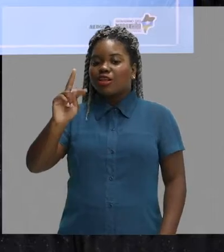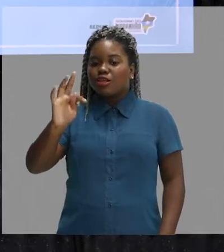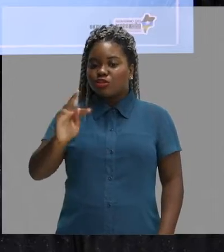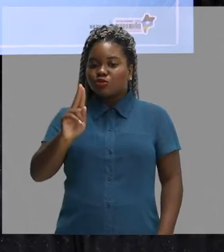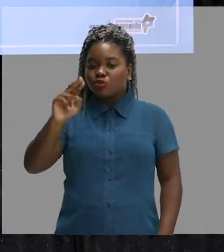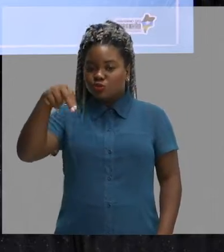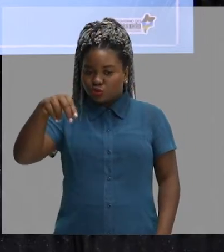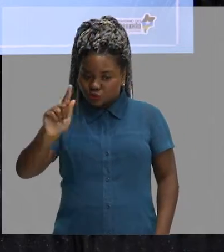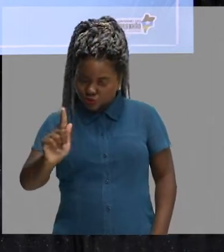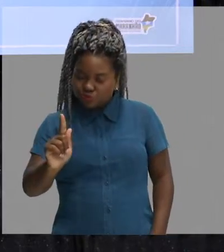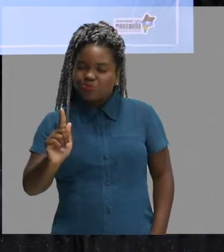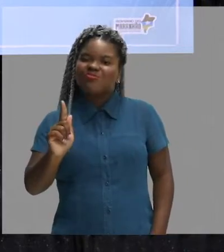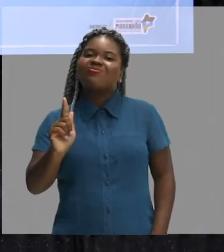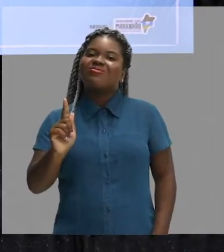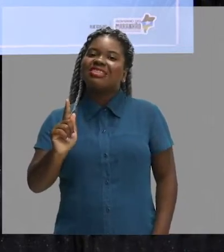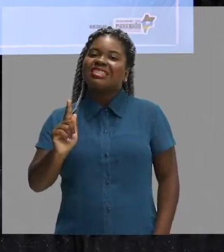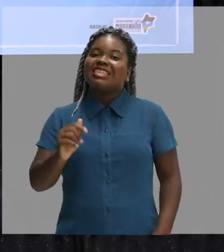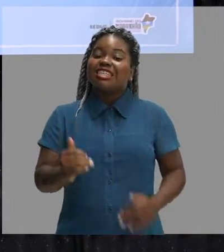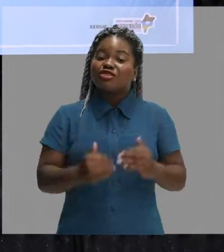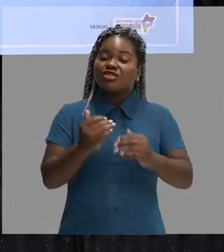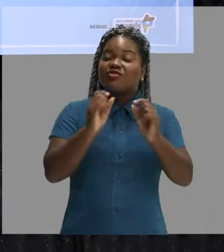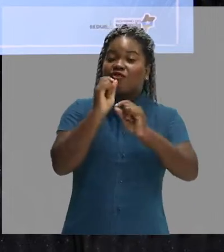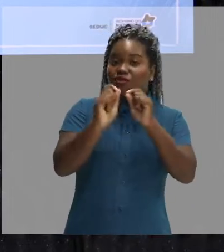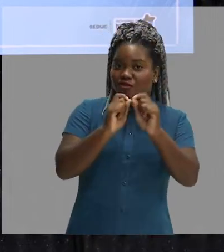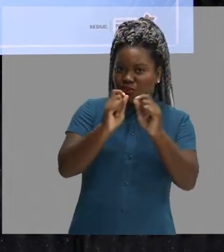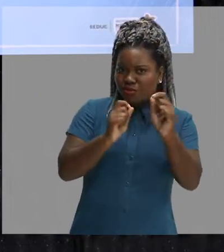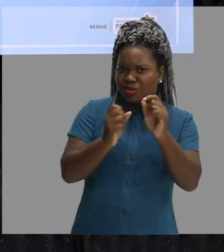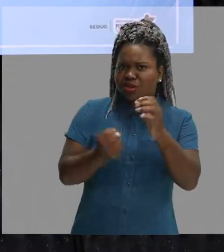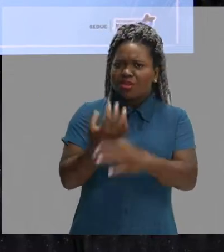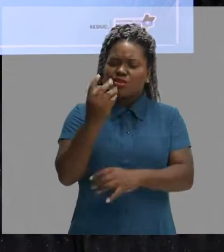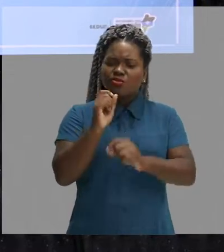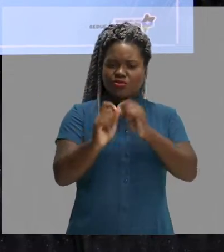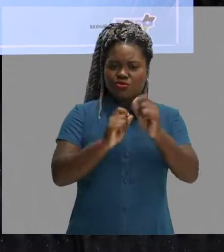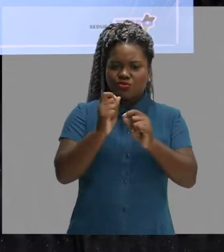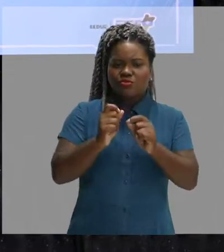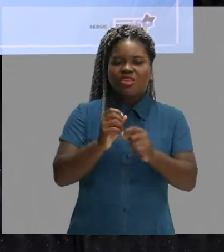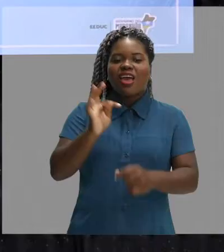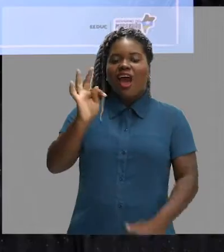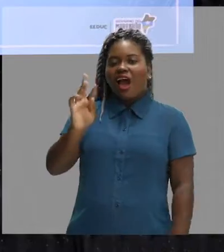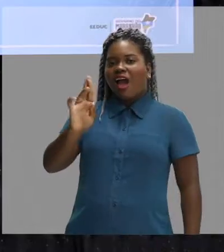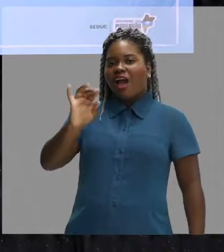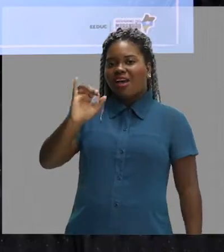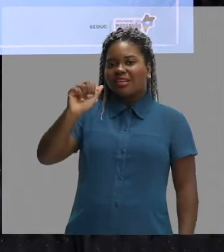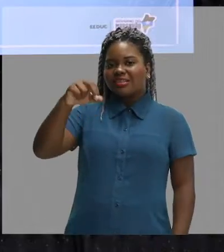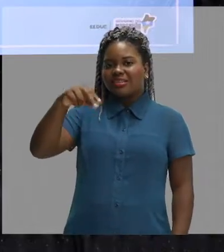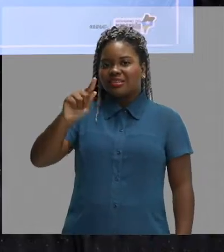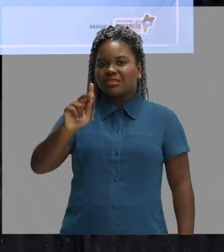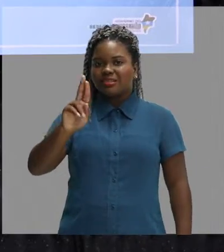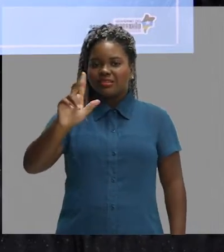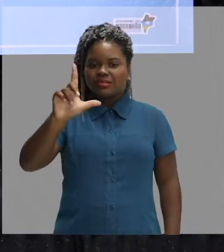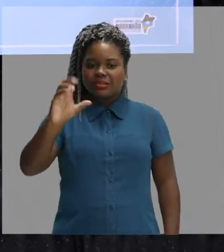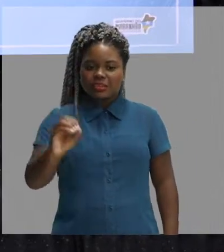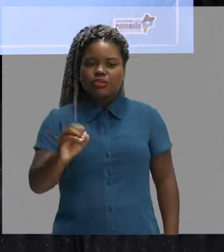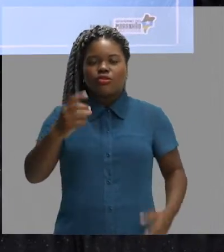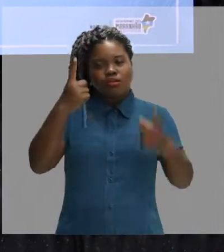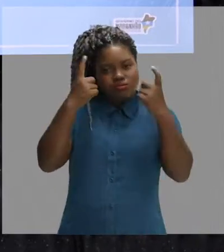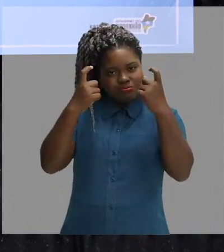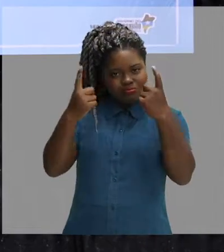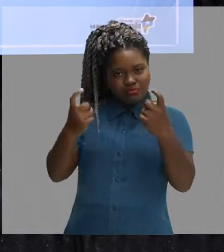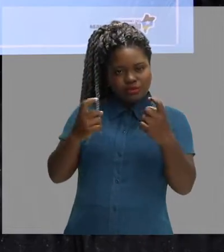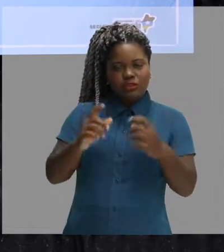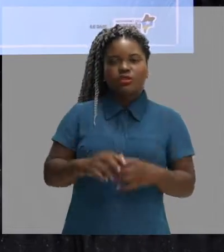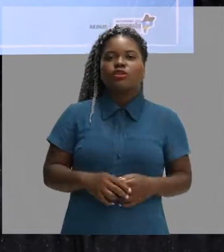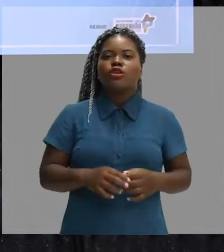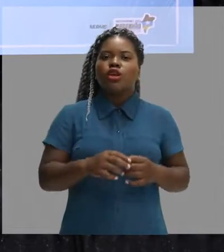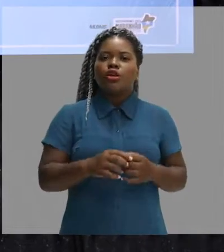E o Johan, ele desenvolveu uma ideia chamada de triângulo da violência, certo? Ou seja, todos aqueles conceitos que a